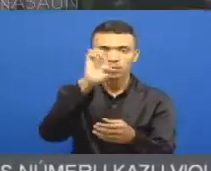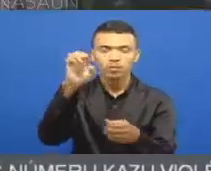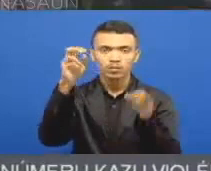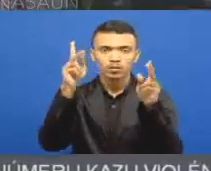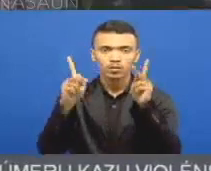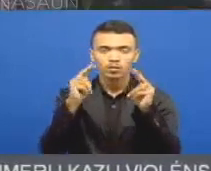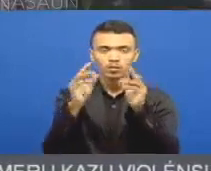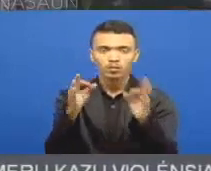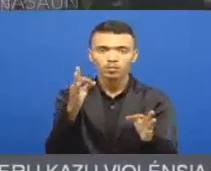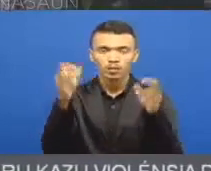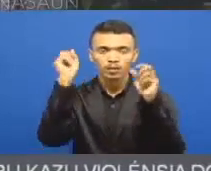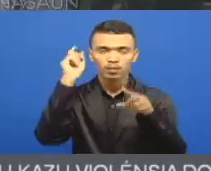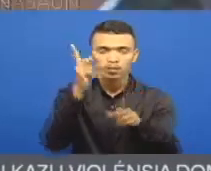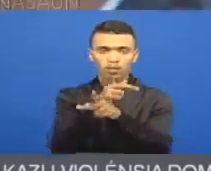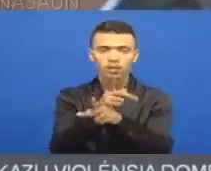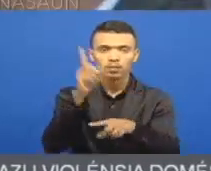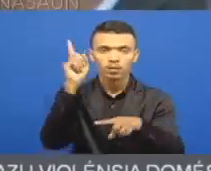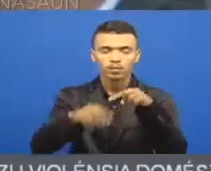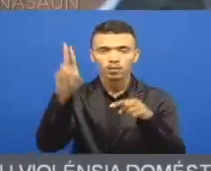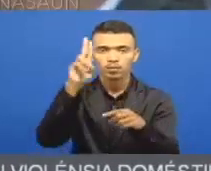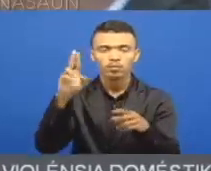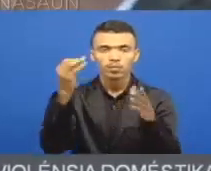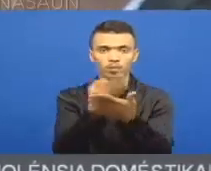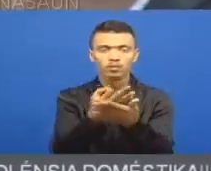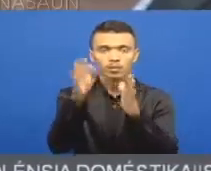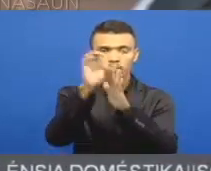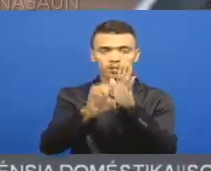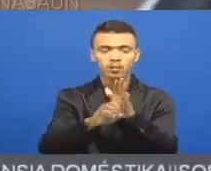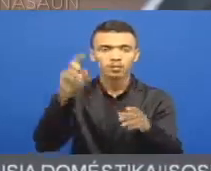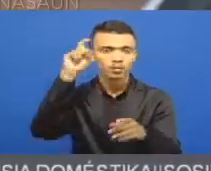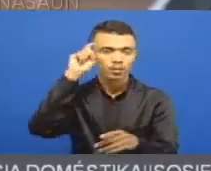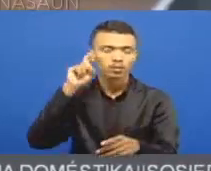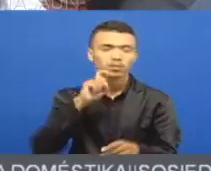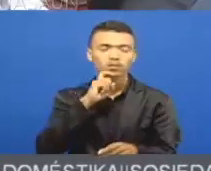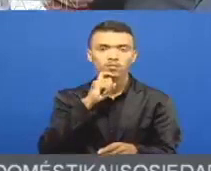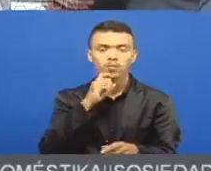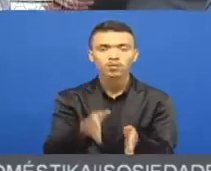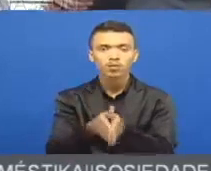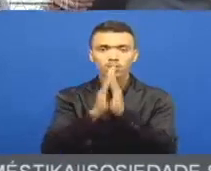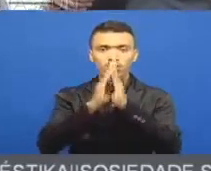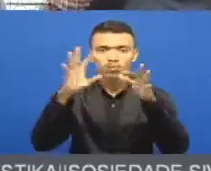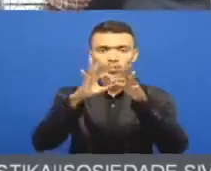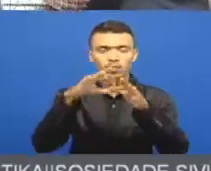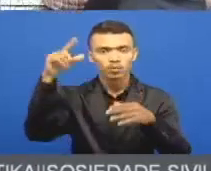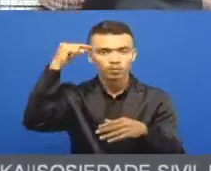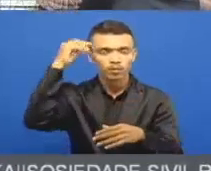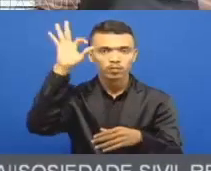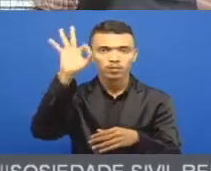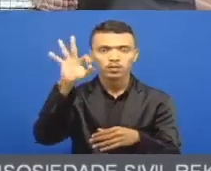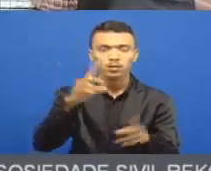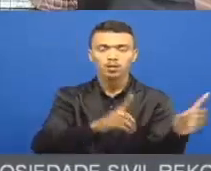evita má gastos ba oção Estado. Antes, né, primeiro-ministro Kairala Xanana Guzmão apela para membro governo da CIA